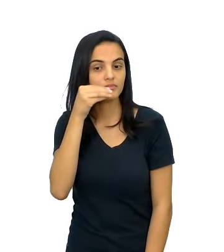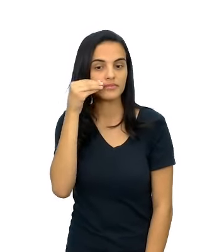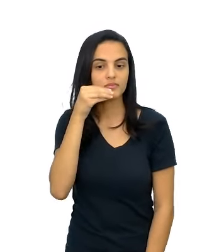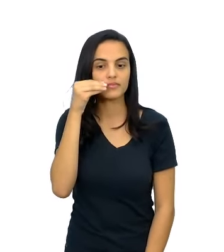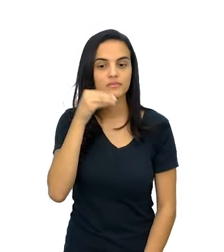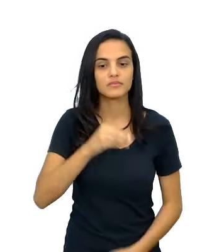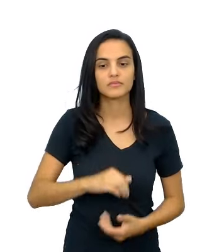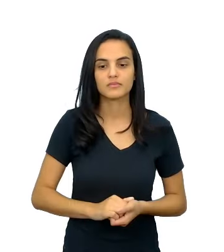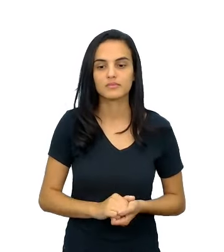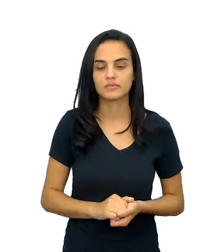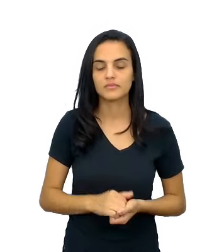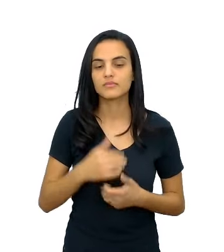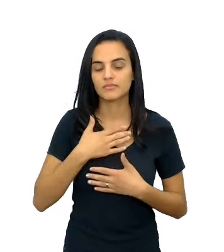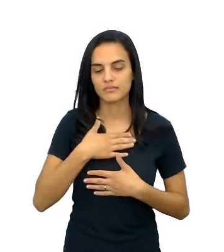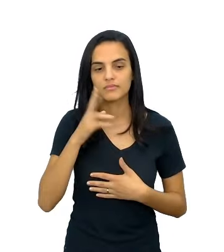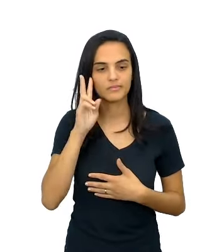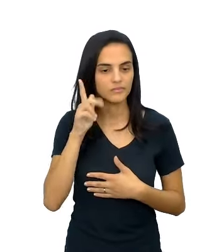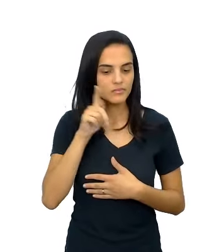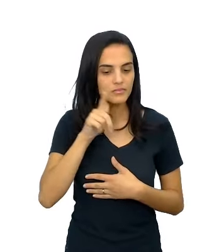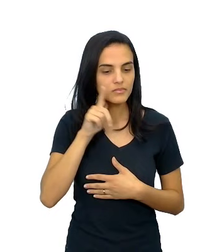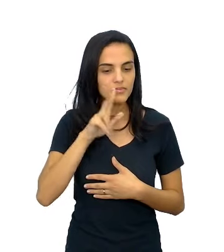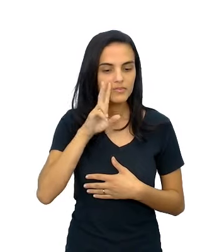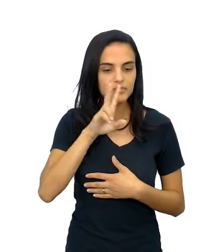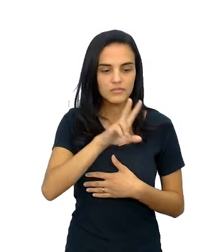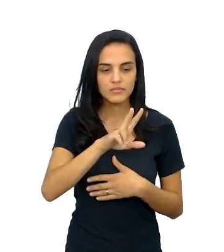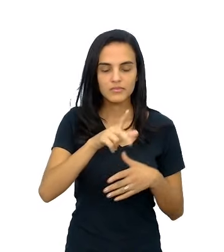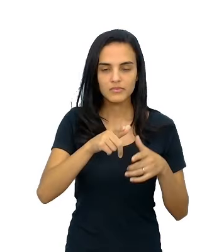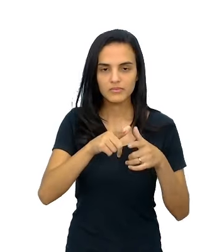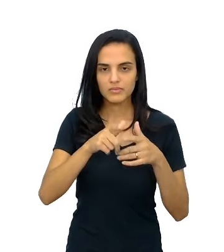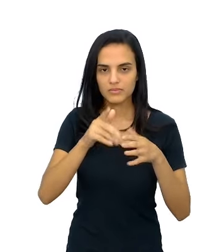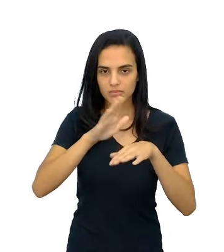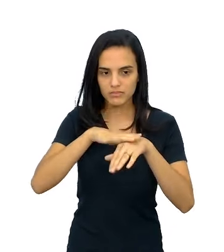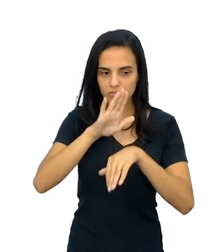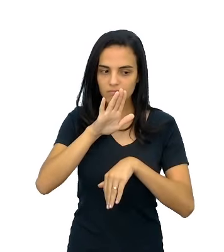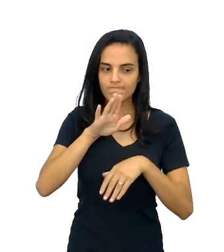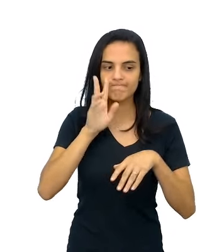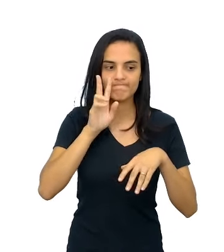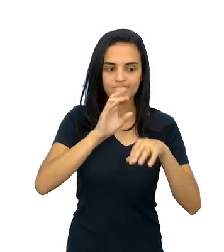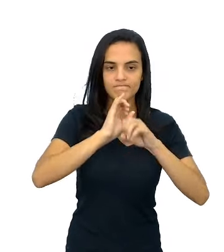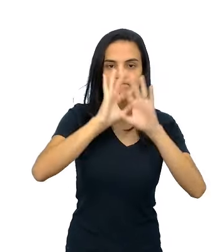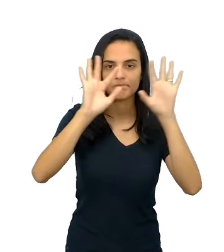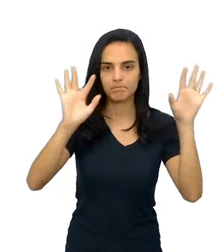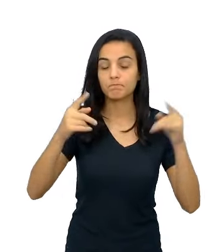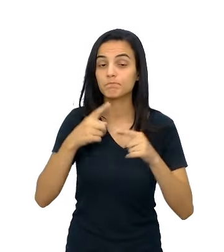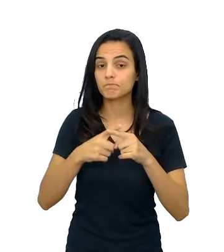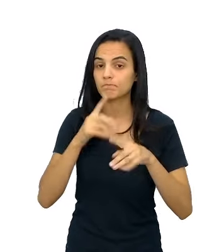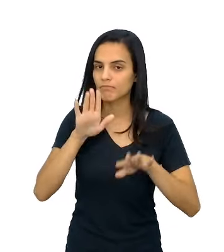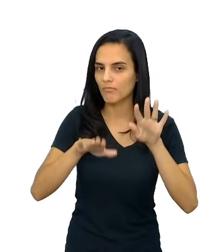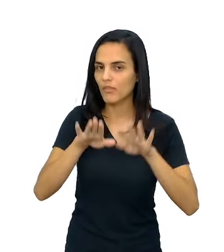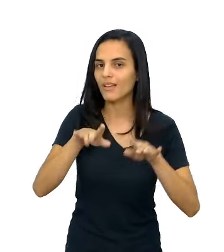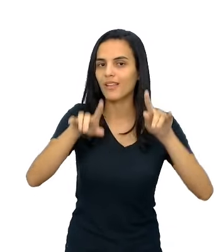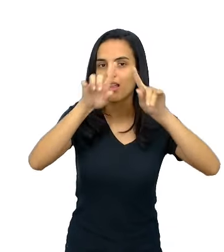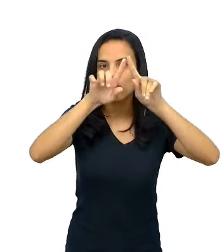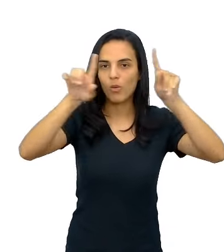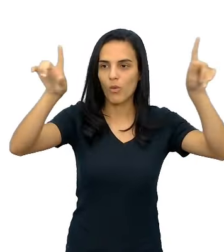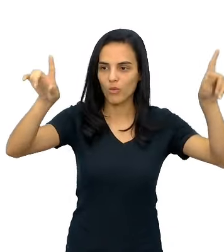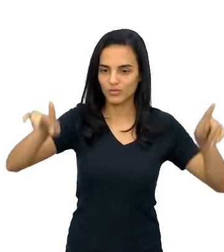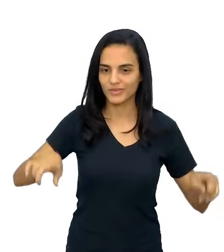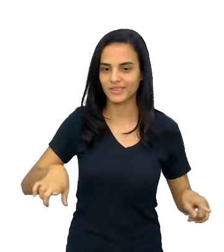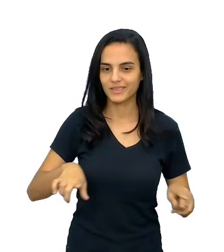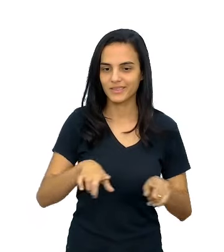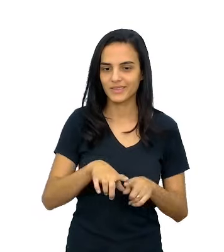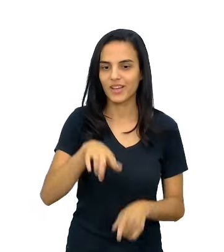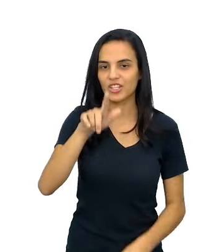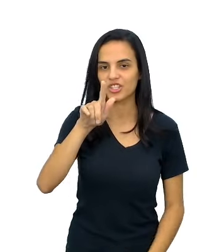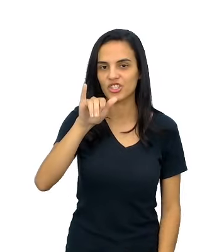então, eu consigo ver de uma forma mais dinâmica, porque às vezes a gente desenha na lousa, né? Eu fico pensando, a